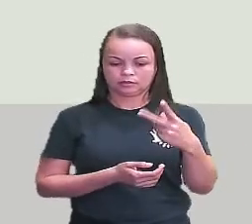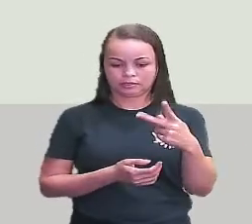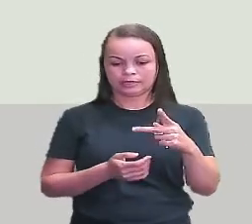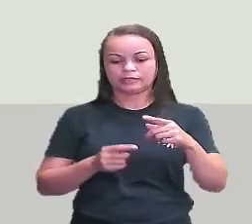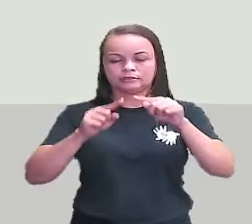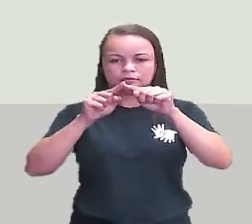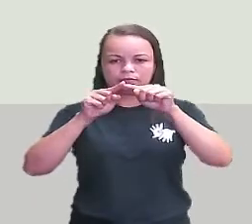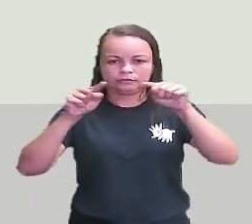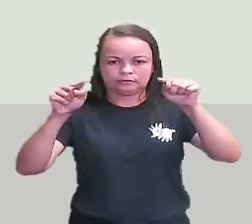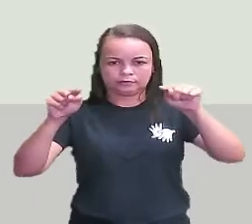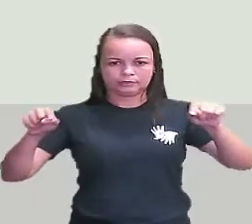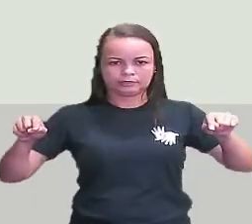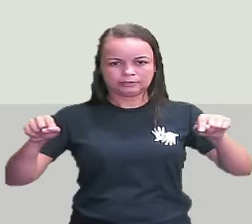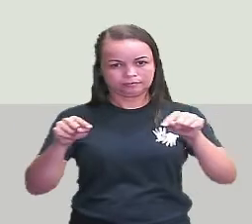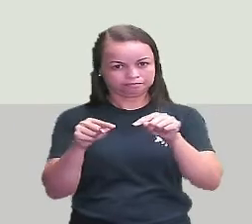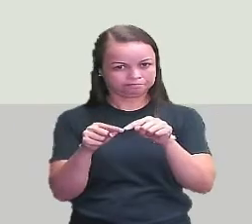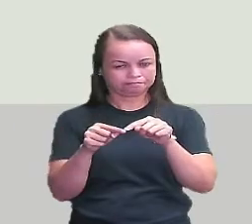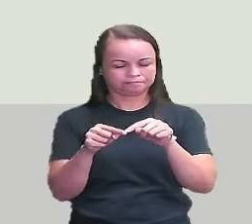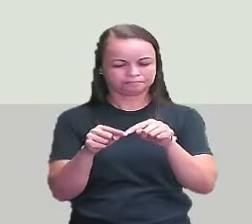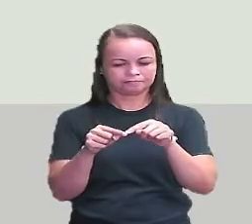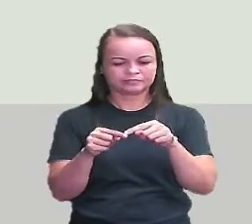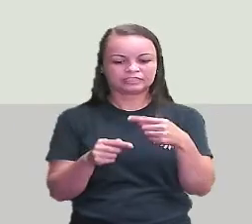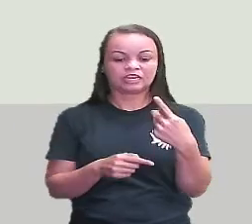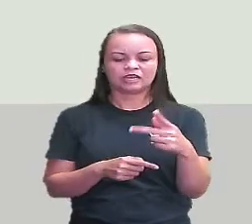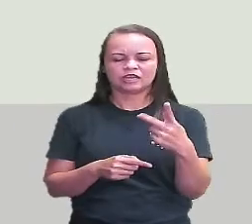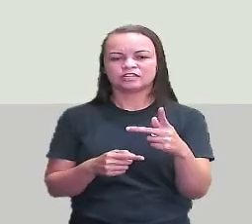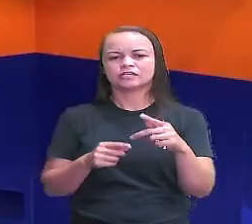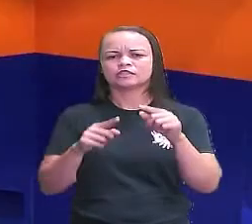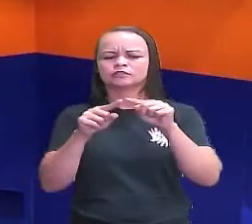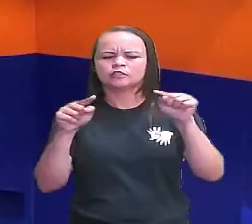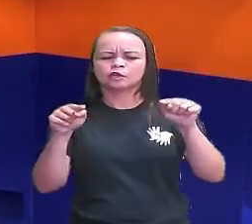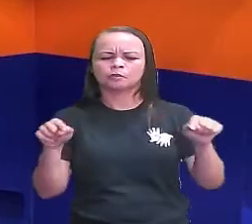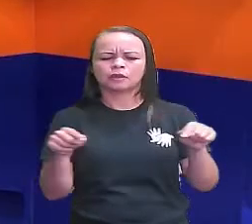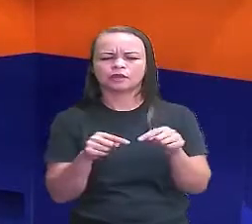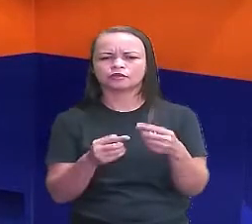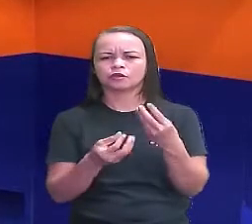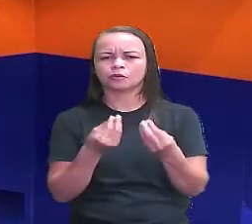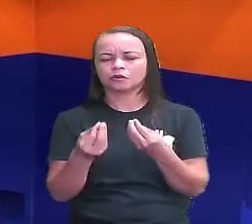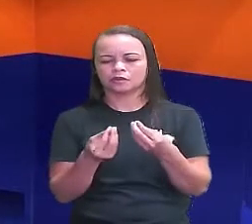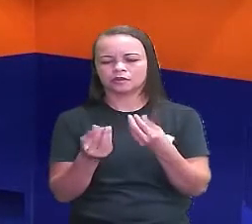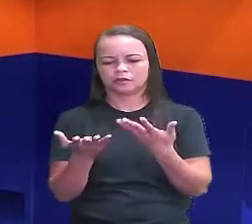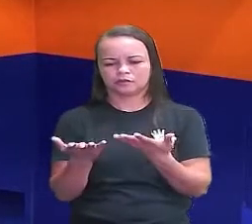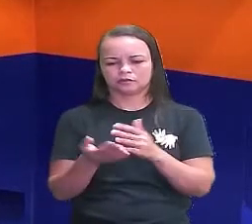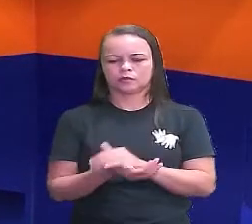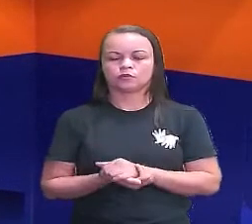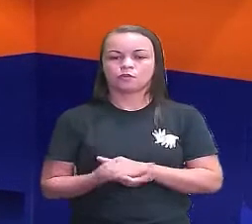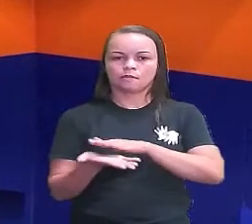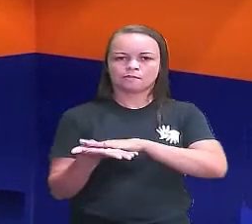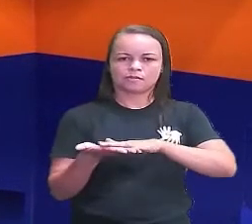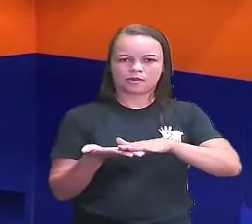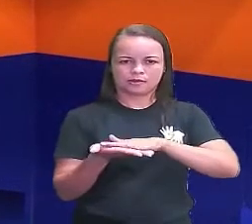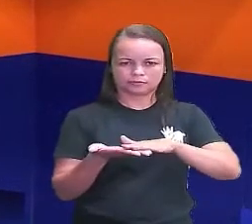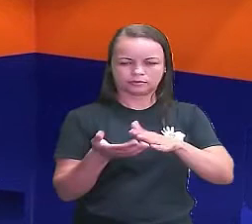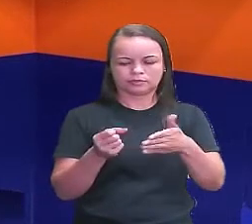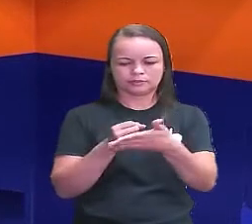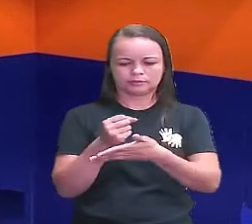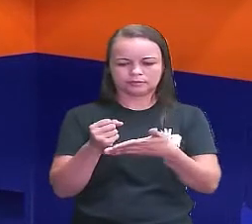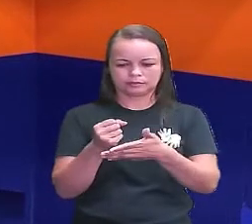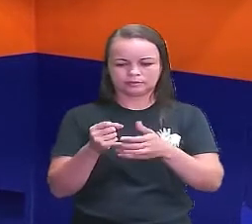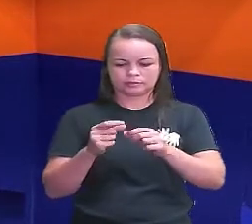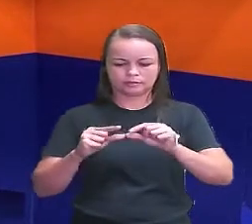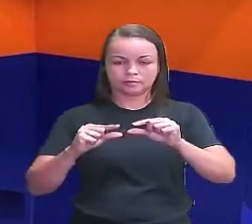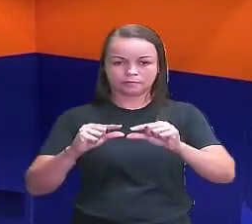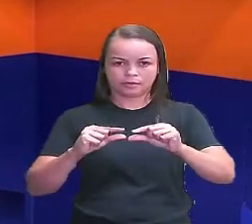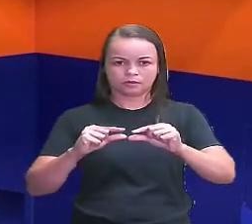nosso trapézio. O trapézio, ele é formado como? Uma base, como acabou de falar para vocês, né? Uma base maior e